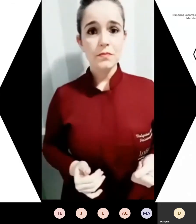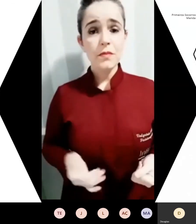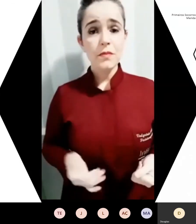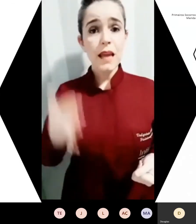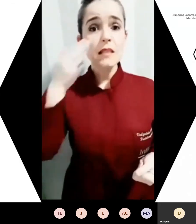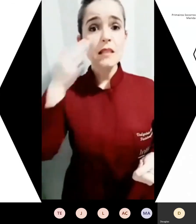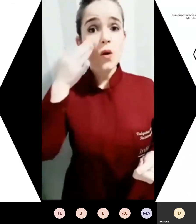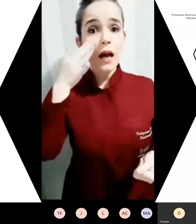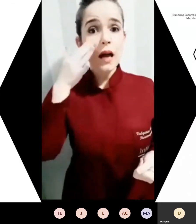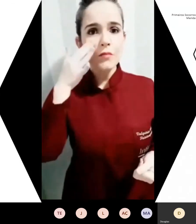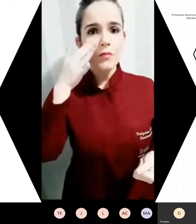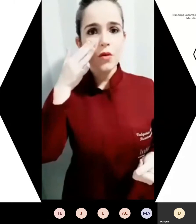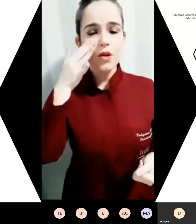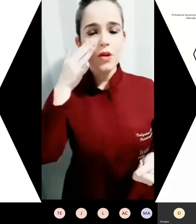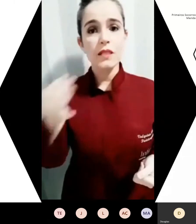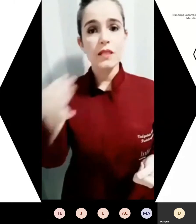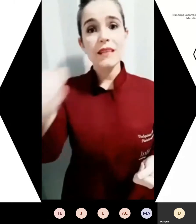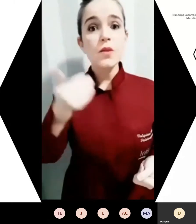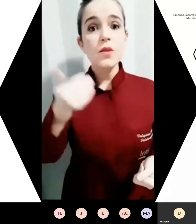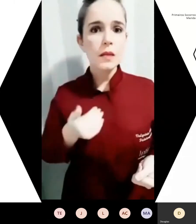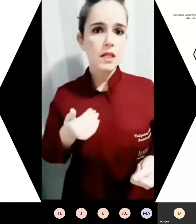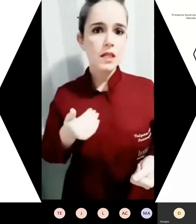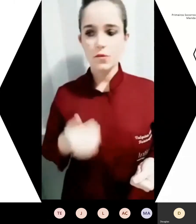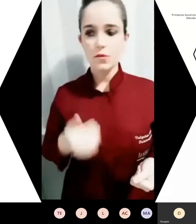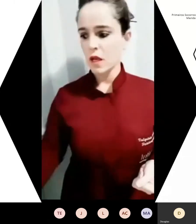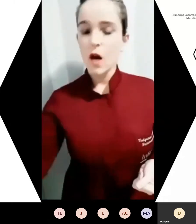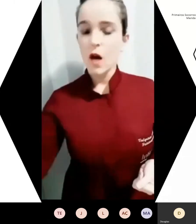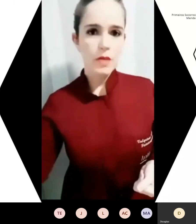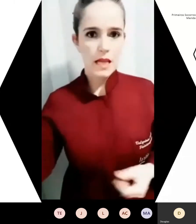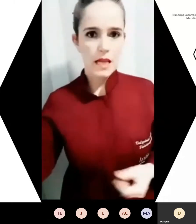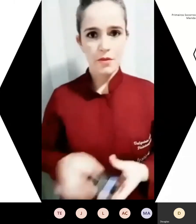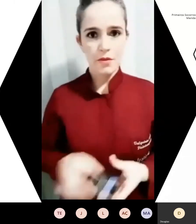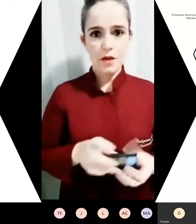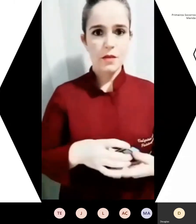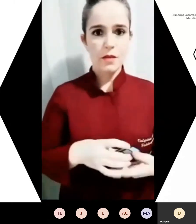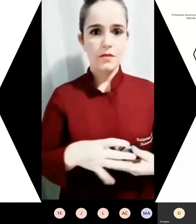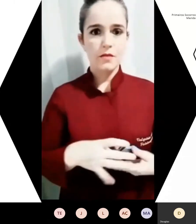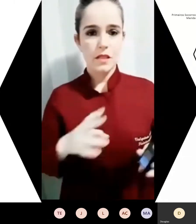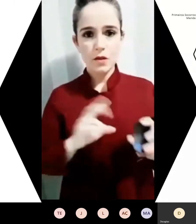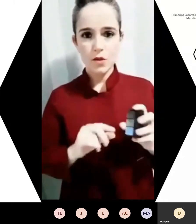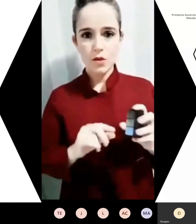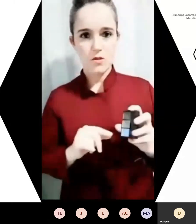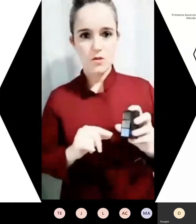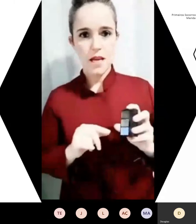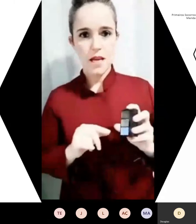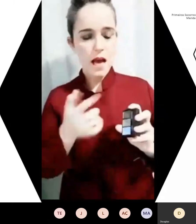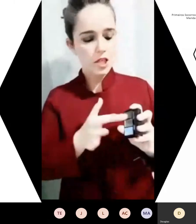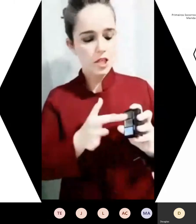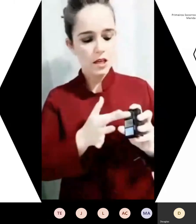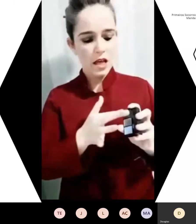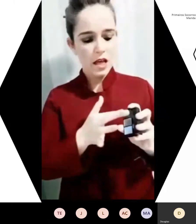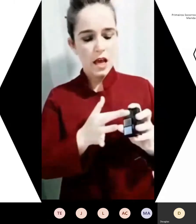rosto. Esse colocar a mão no rosto, você vai estar se contaminando. Por exemplo, vou dar um exemplo para vocês. Aqui eu tenho um estojinho